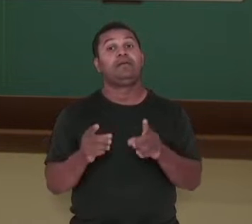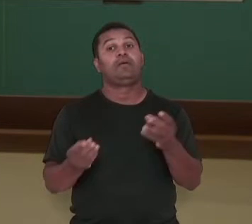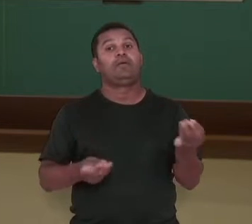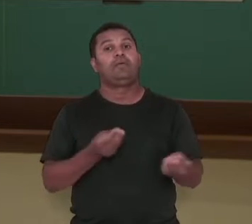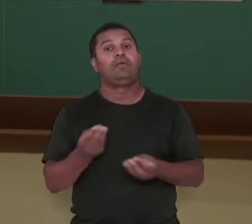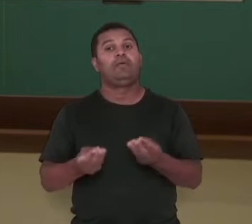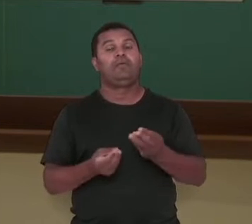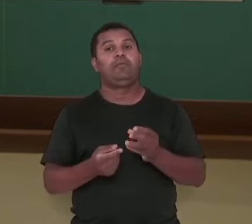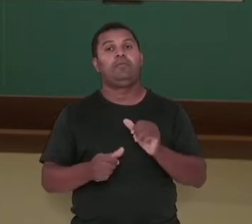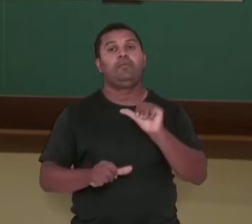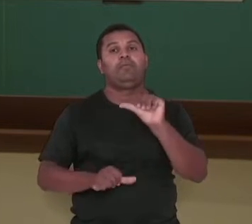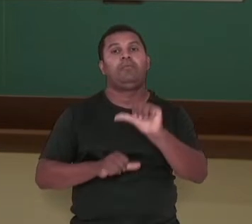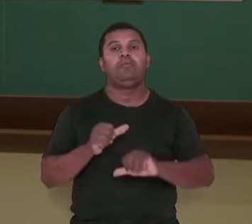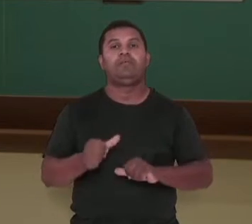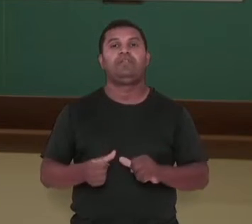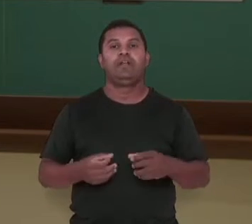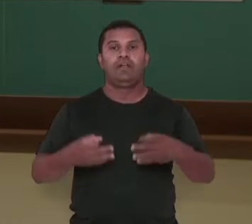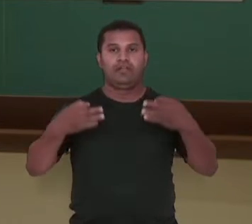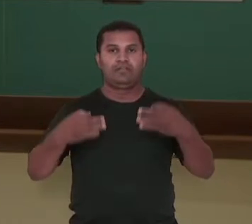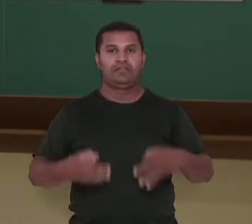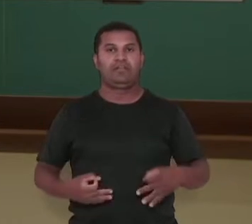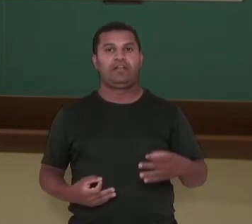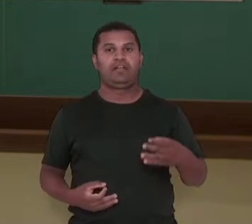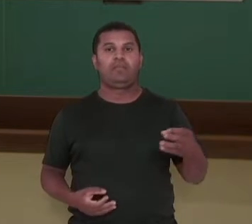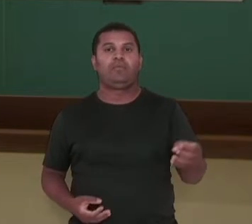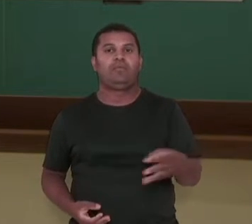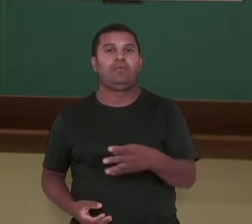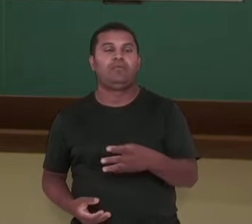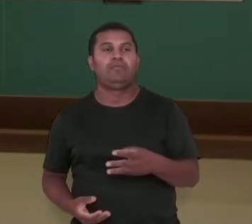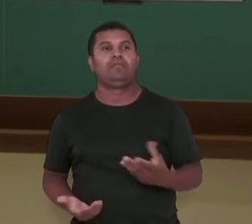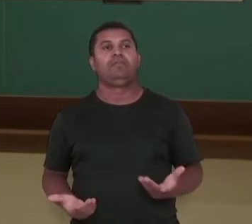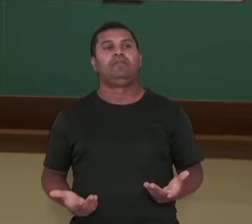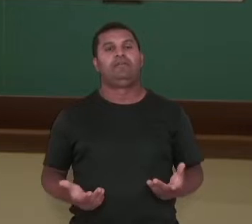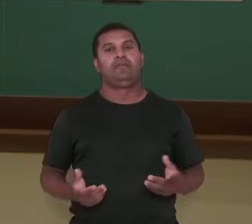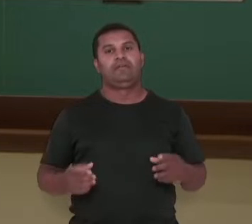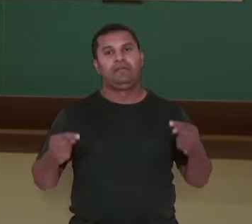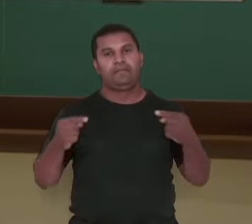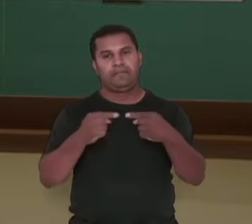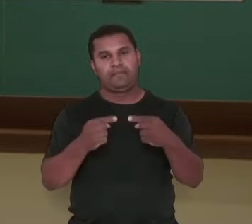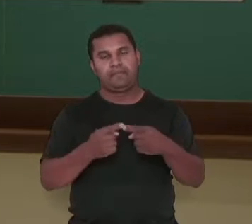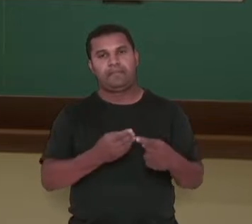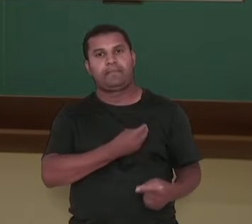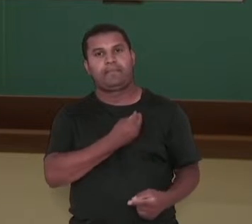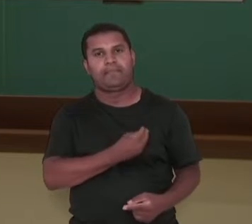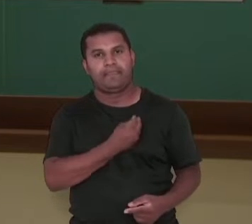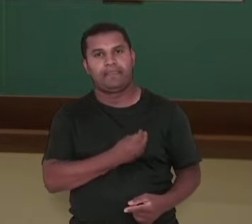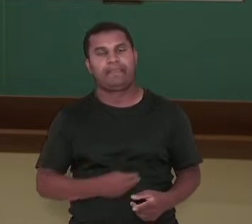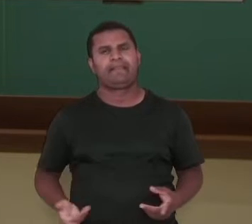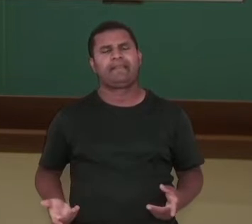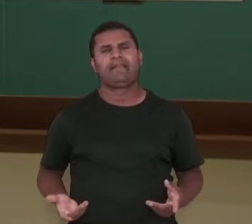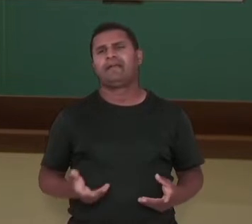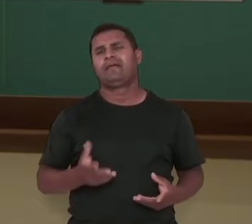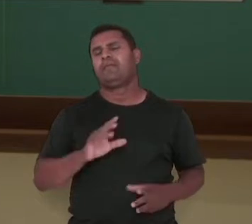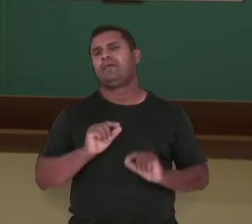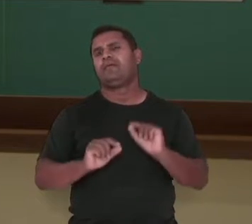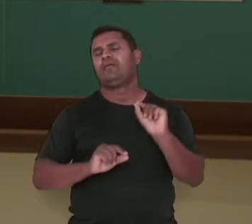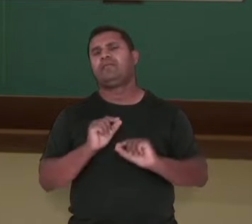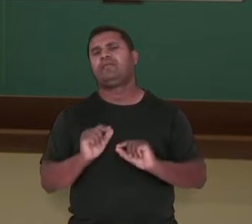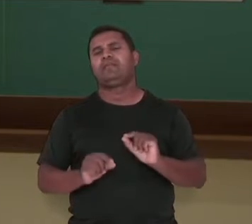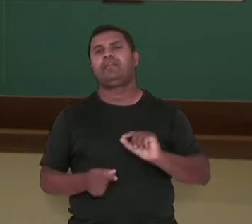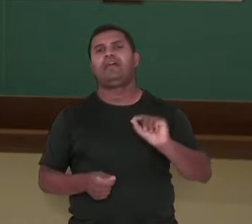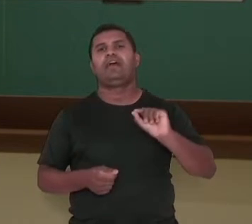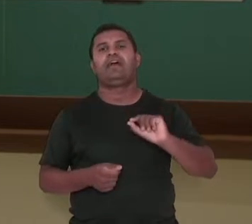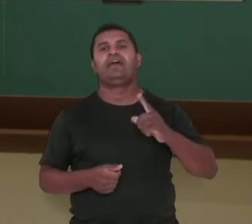essa capacidade de se adaptar às diferentes situações. E refletindo, o que é ser uma